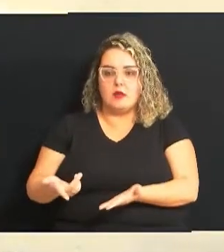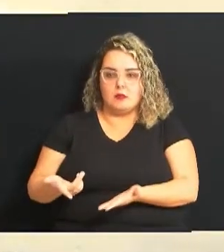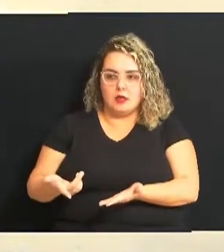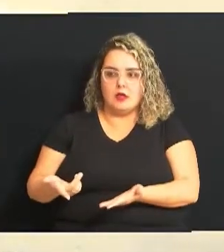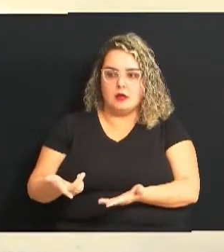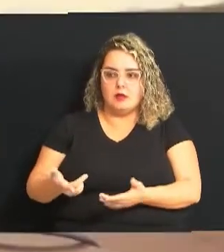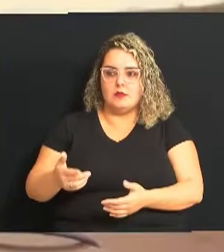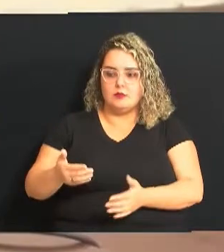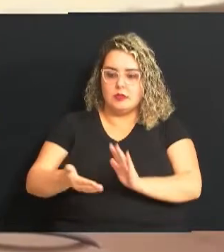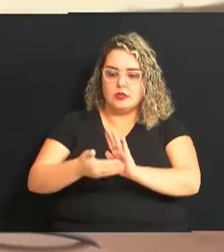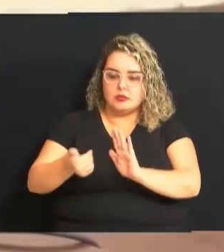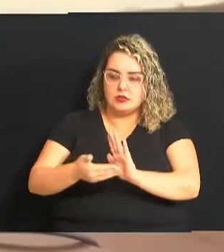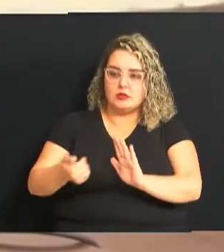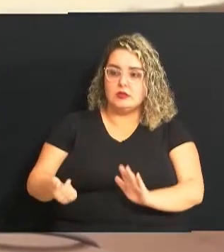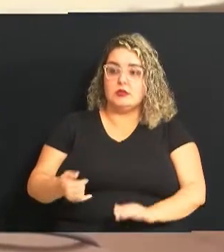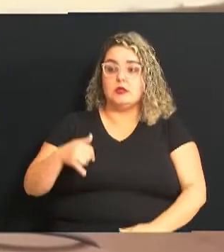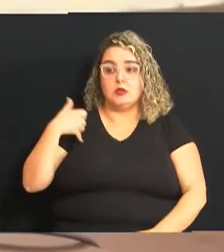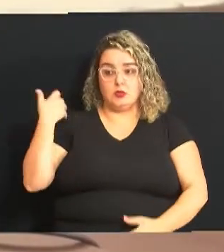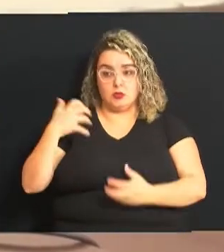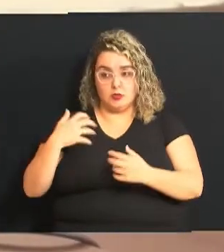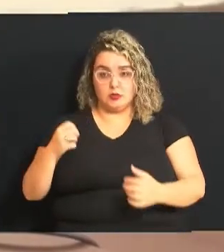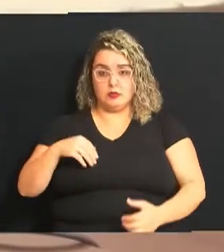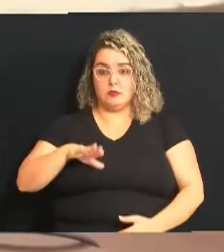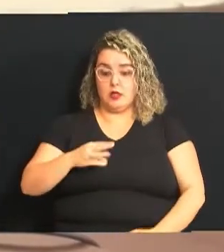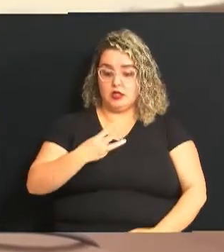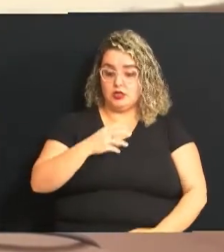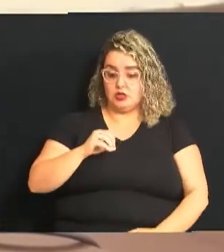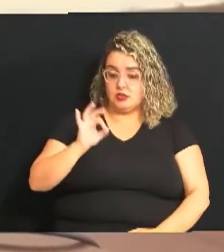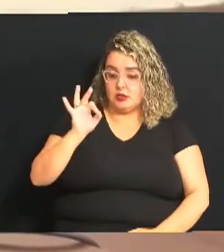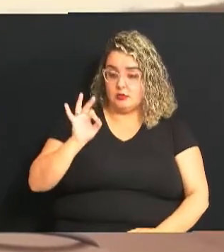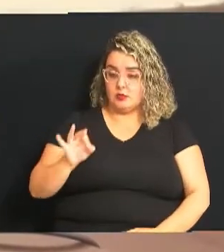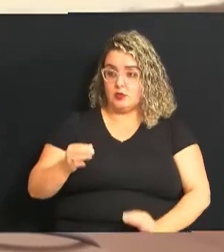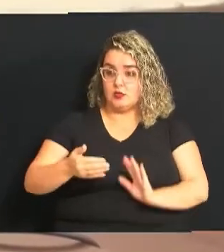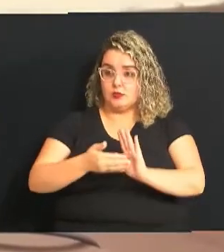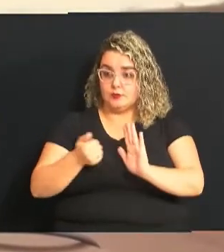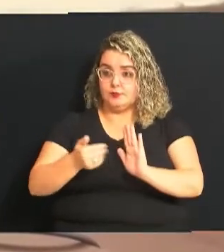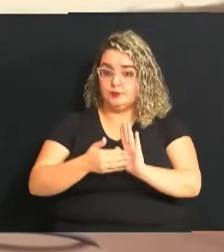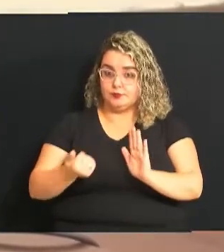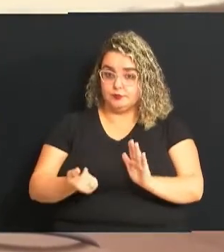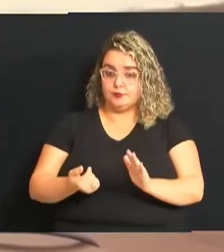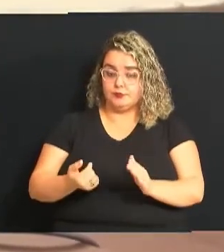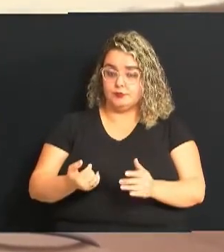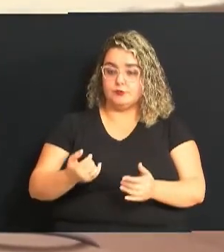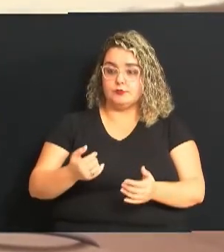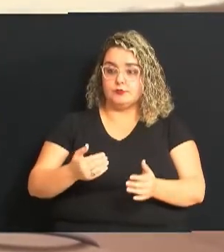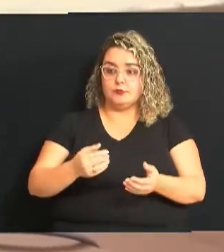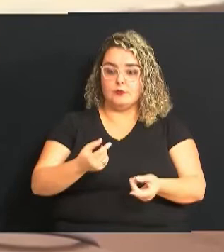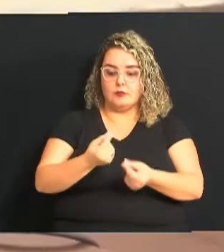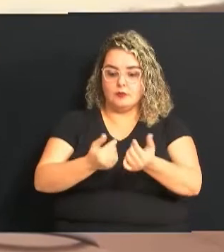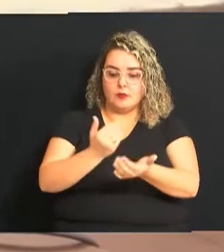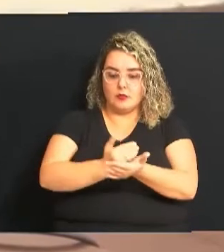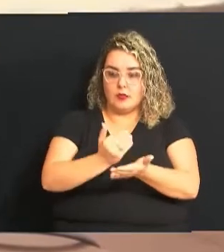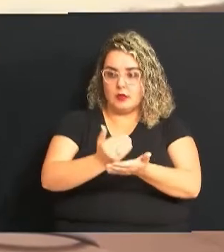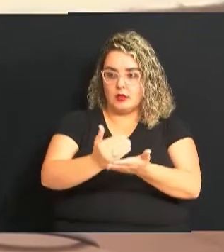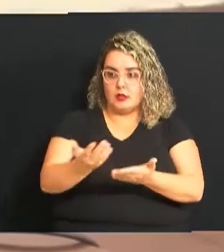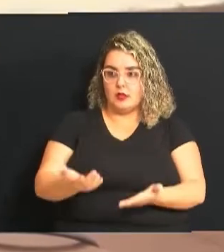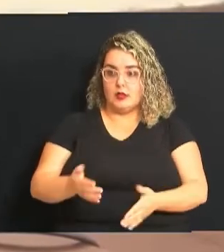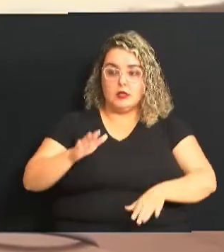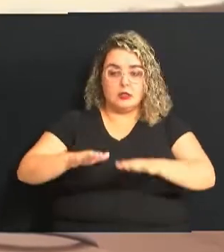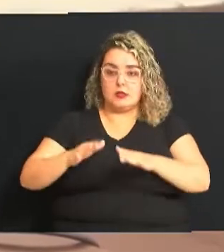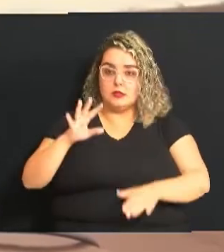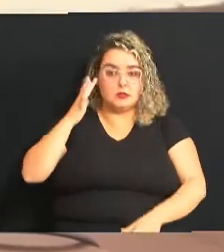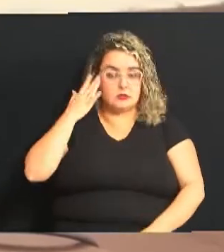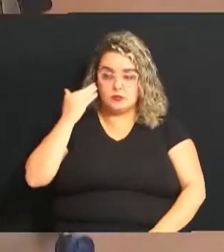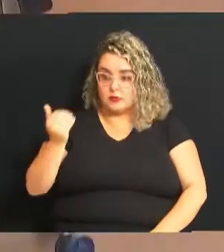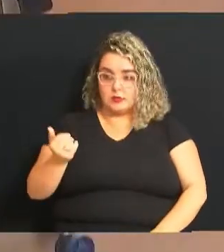ainda o idoso que tiver mais de 30% de desconto em algum empréstimo consignado, que até muitas vezes ele não tome conhecimento,